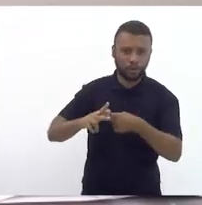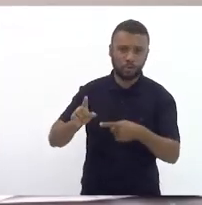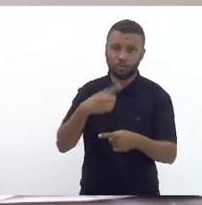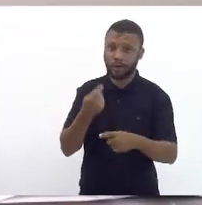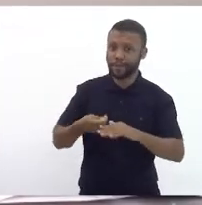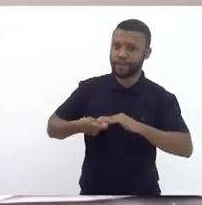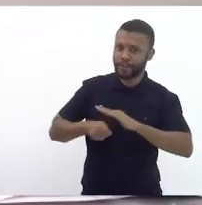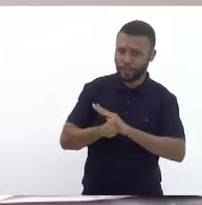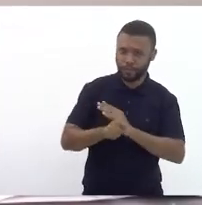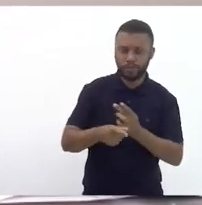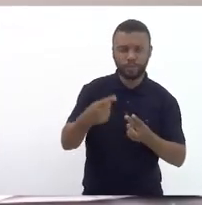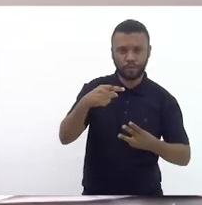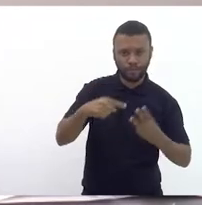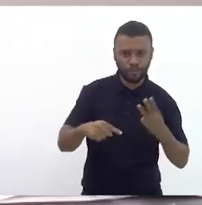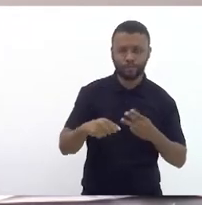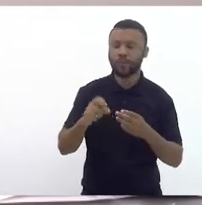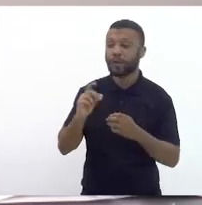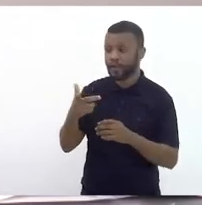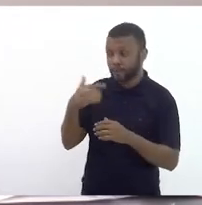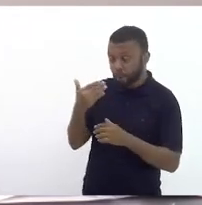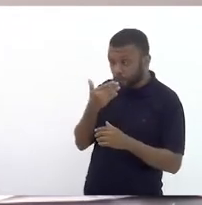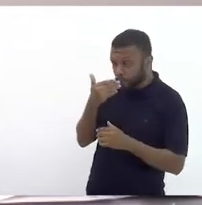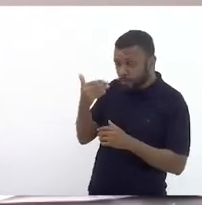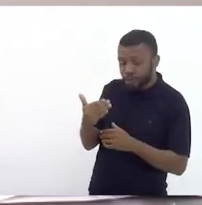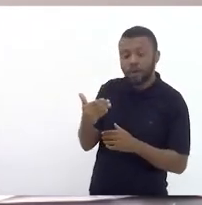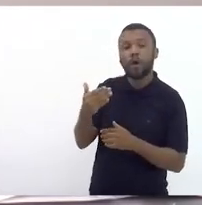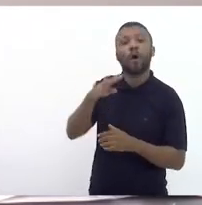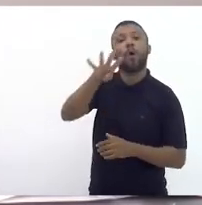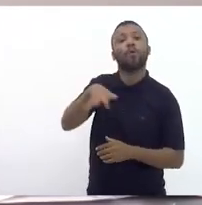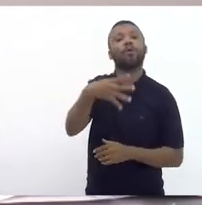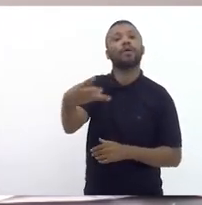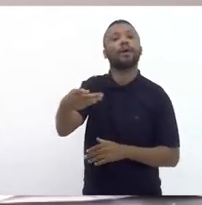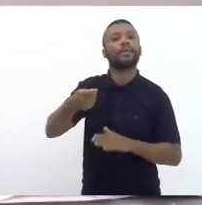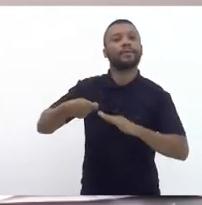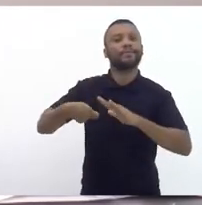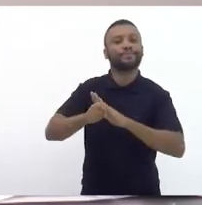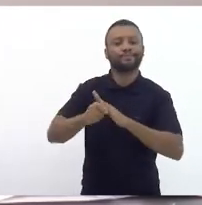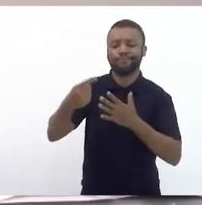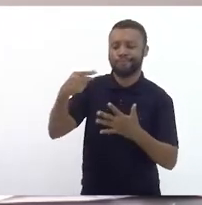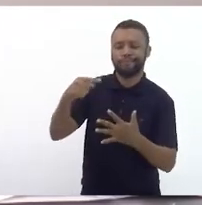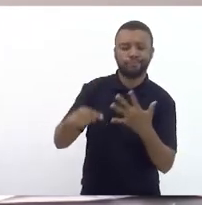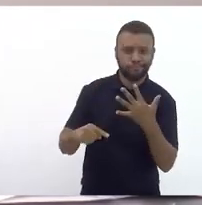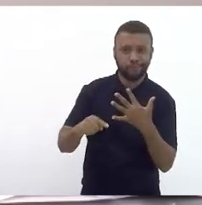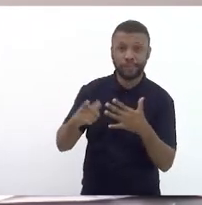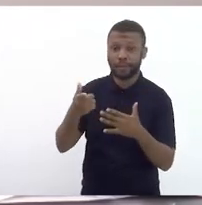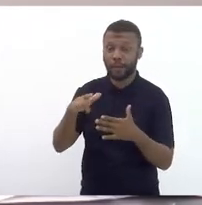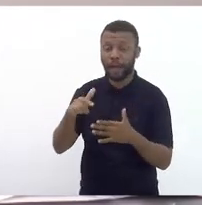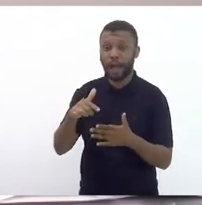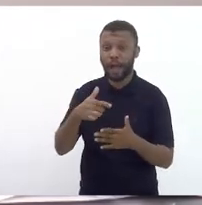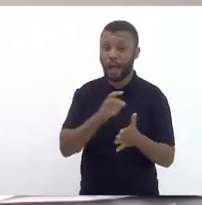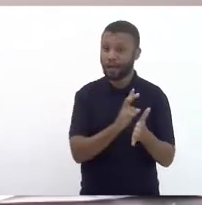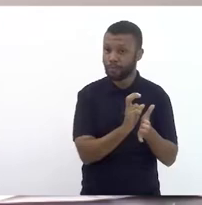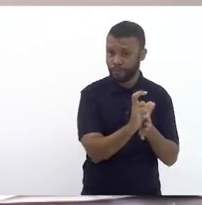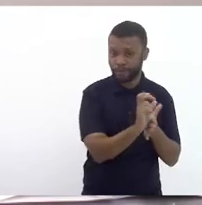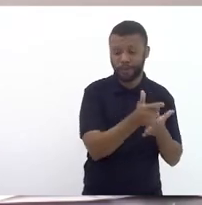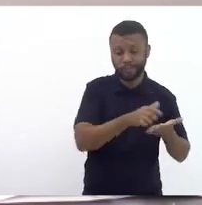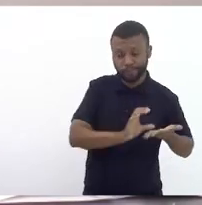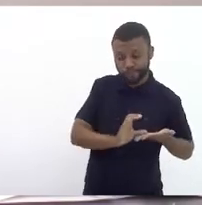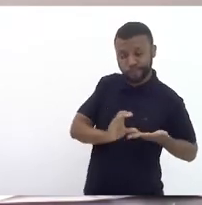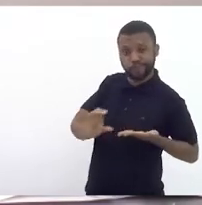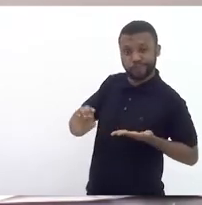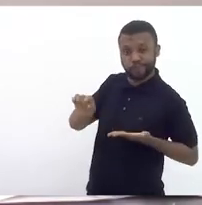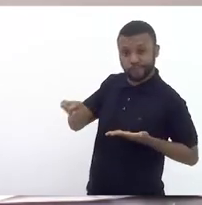CPI, o cronograma físico e financeiro desses investimentos que o senhor colocou aqui, que fez aporte, a Supervia fez aporte desse valor